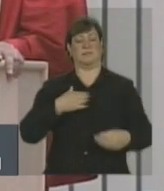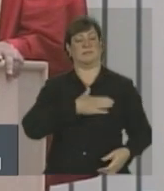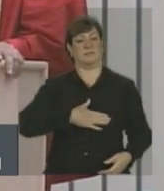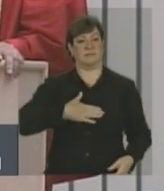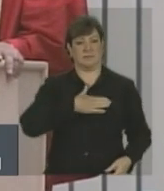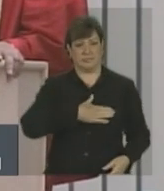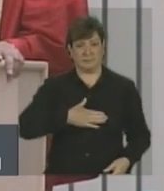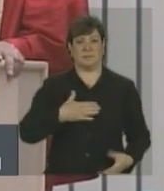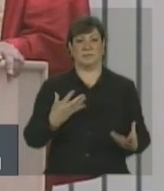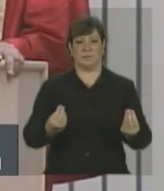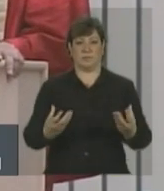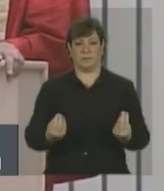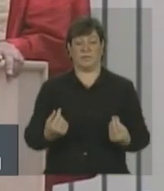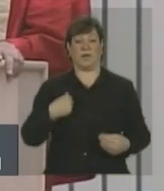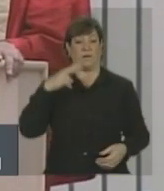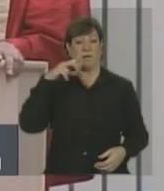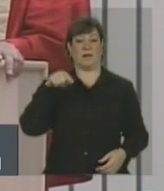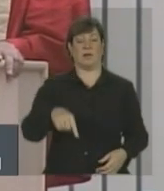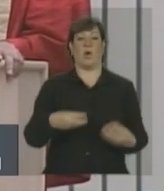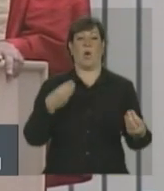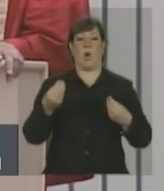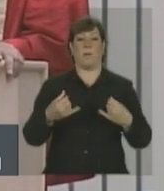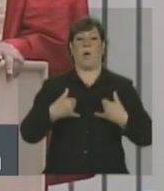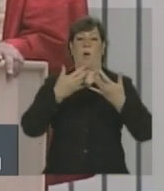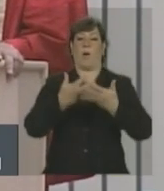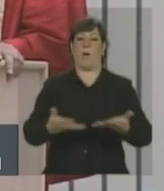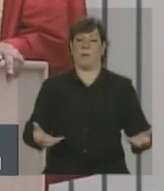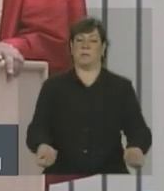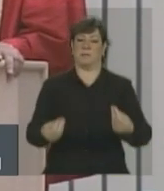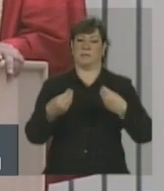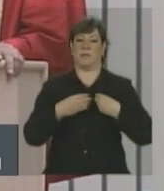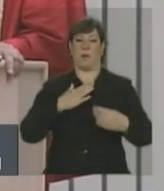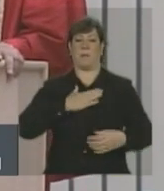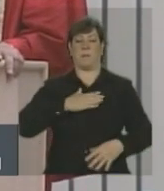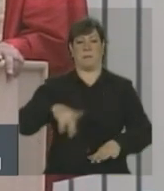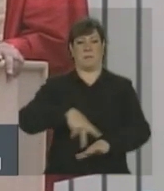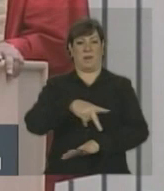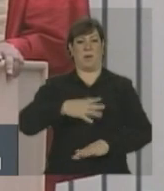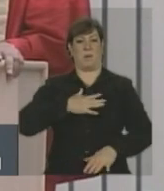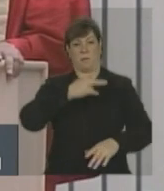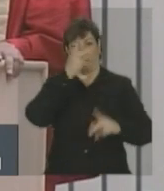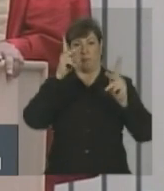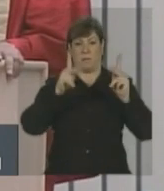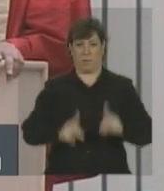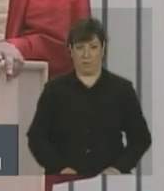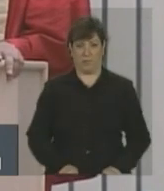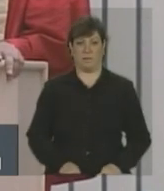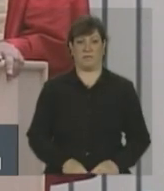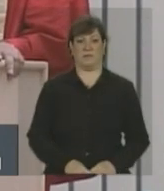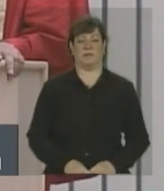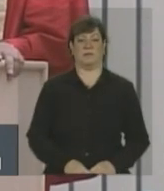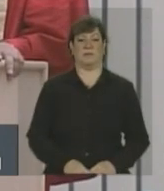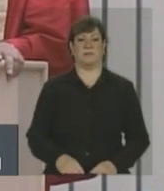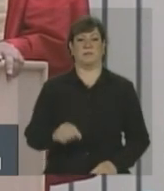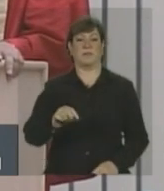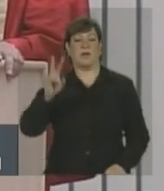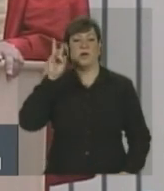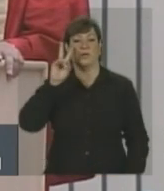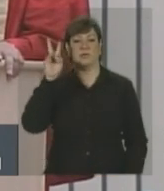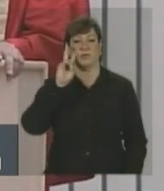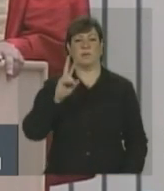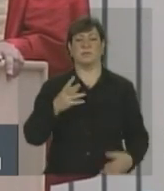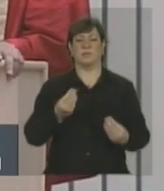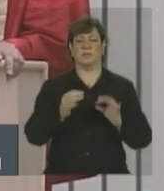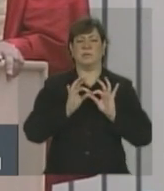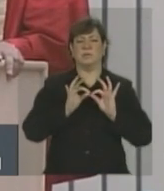Vejo-a como uma homenagem ao meu país e ao meu povo. A despeito dos milhares